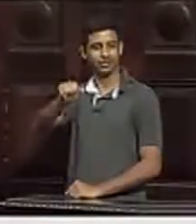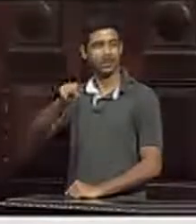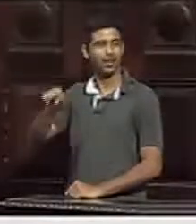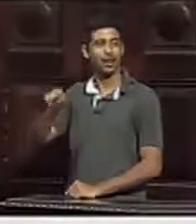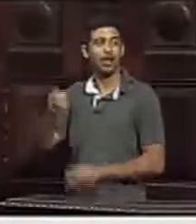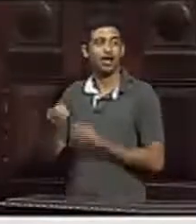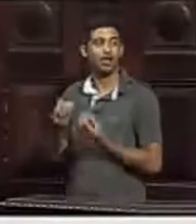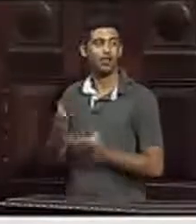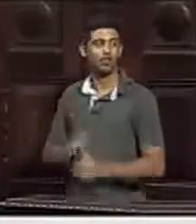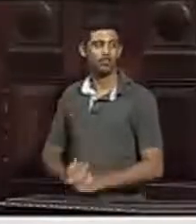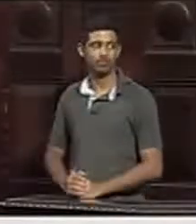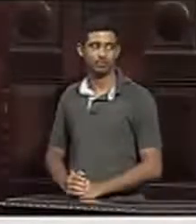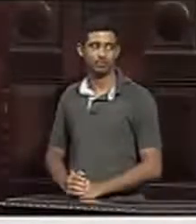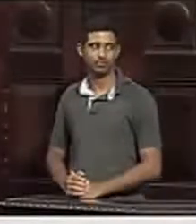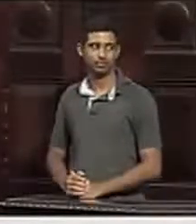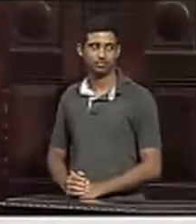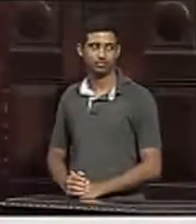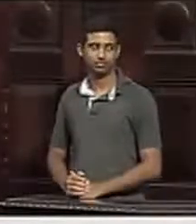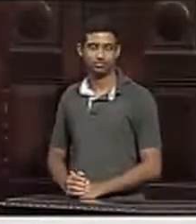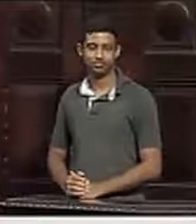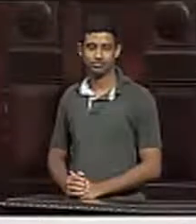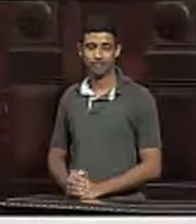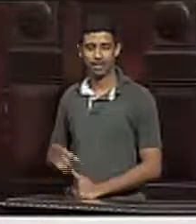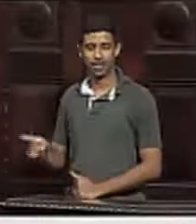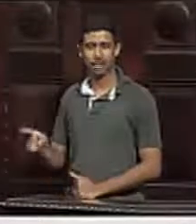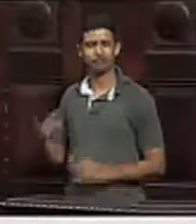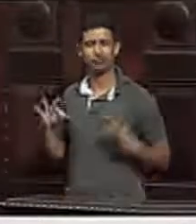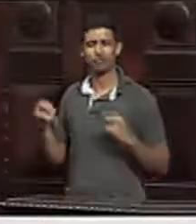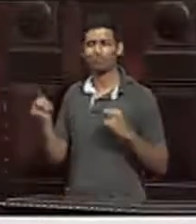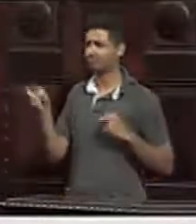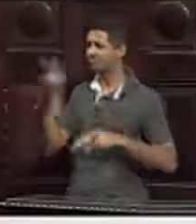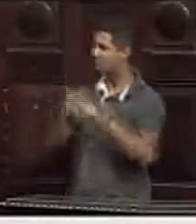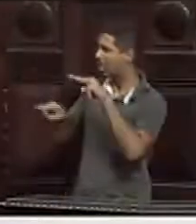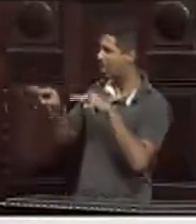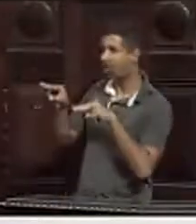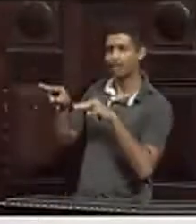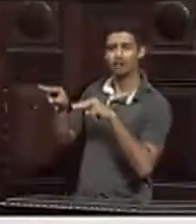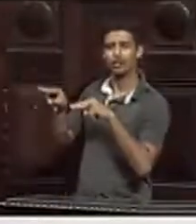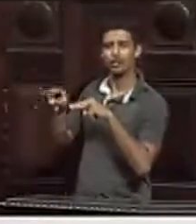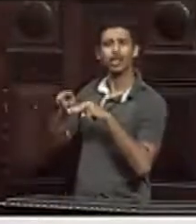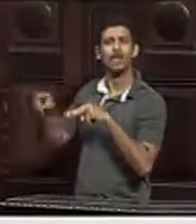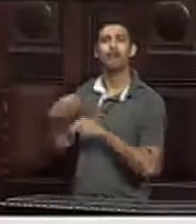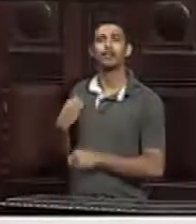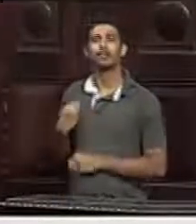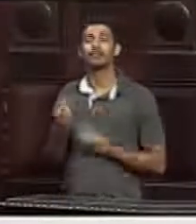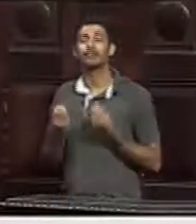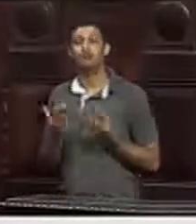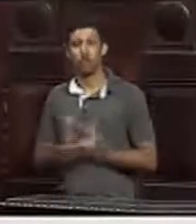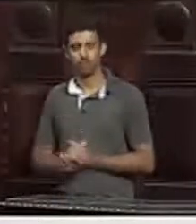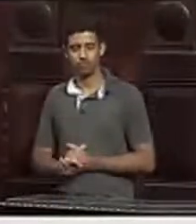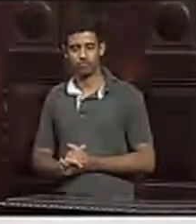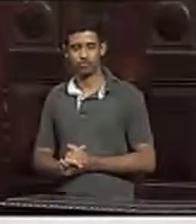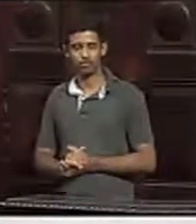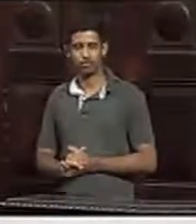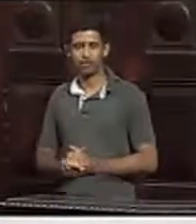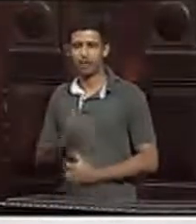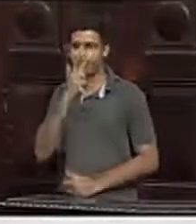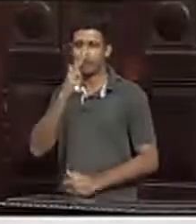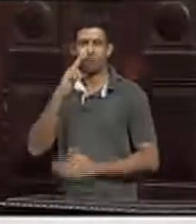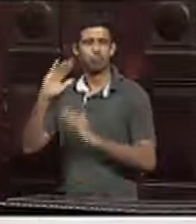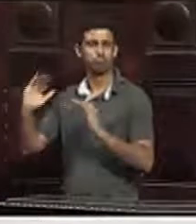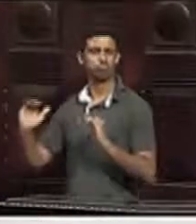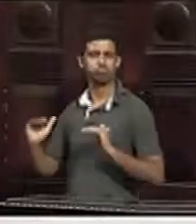de aquela que tem mais visibilidade, né, vive como sendo uma grande